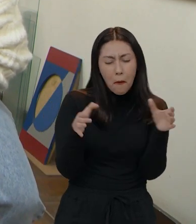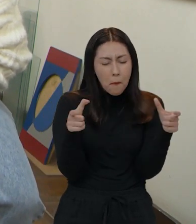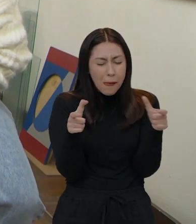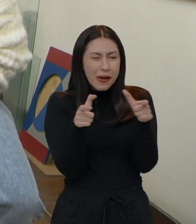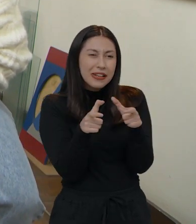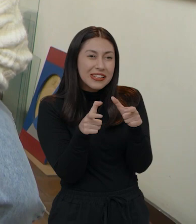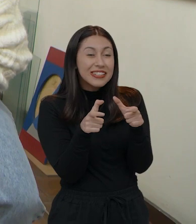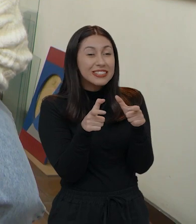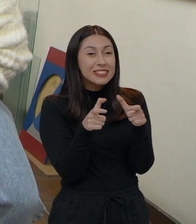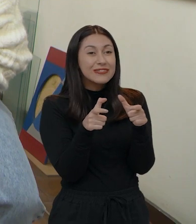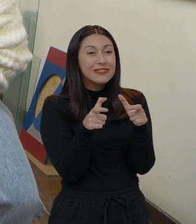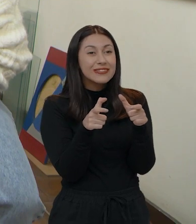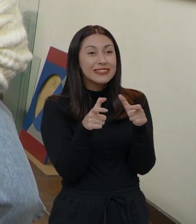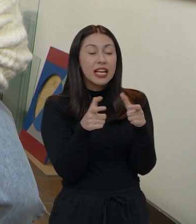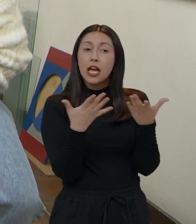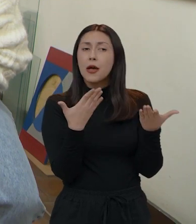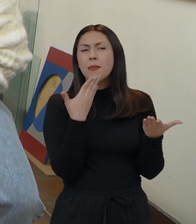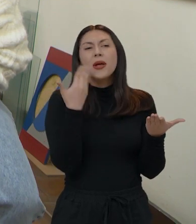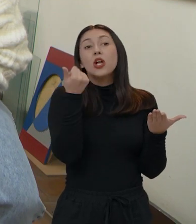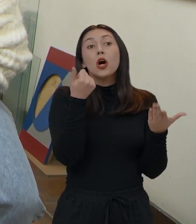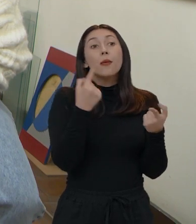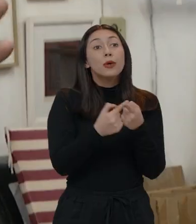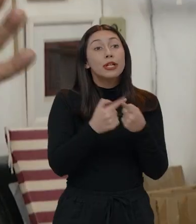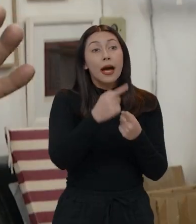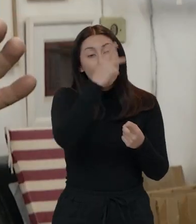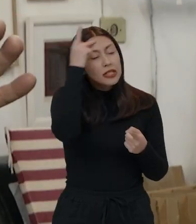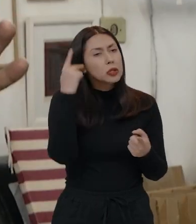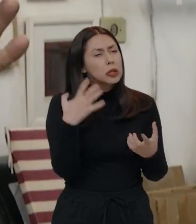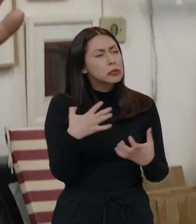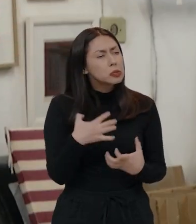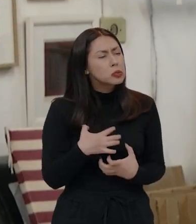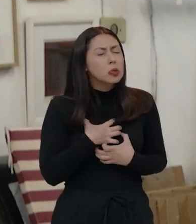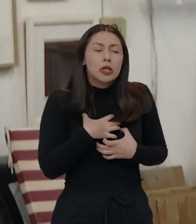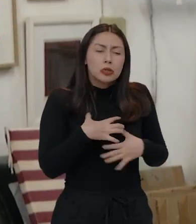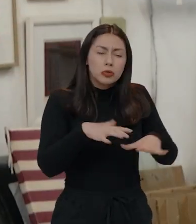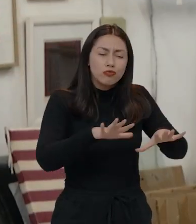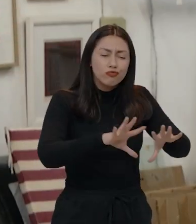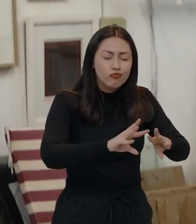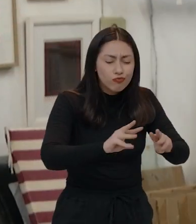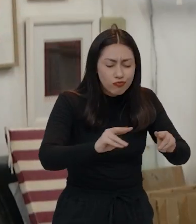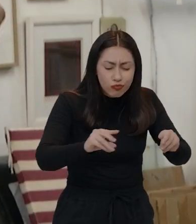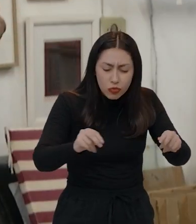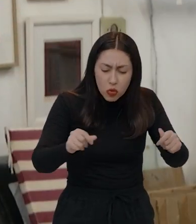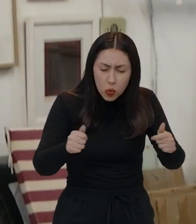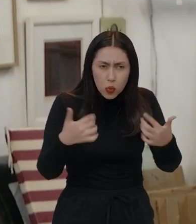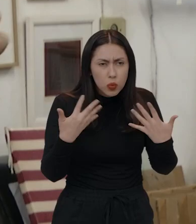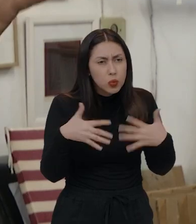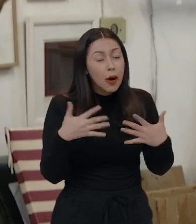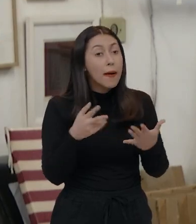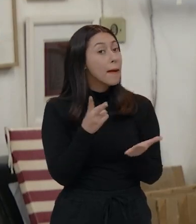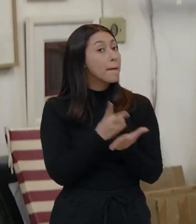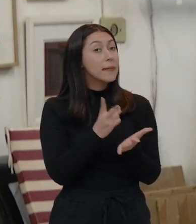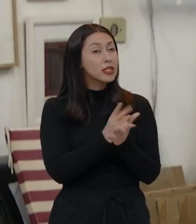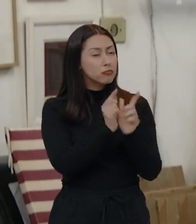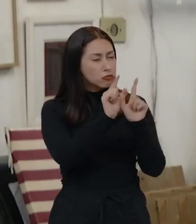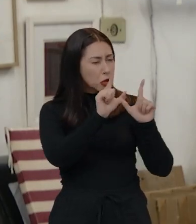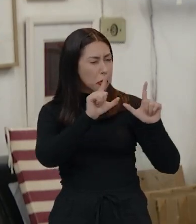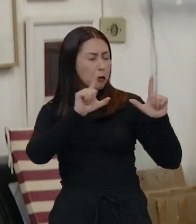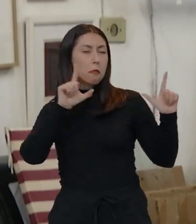tal. Né? E aí vende mais o peixe. O cara sente mais. Porque a imagem ali, né? Mesmo que